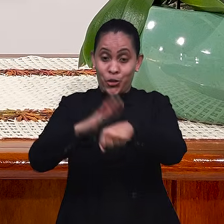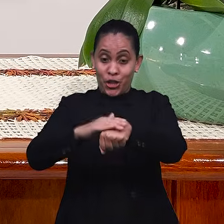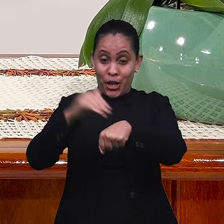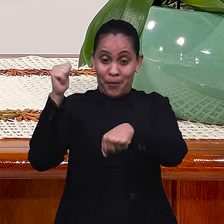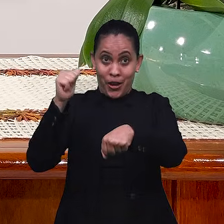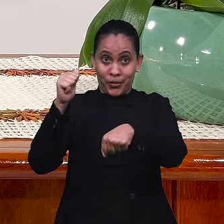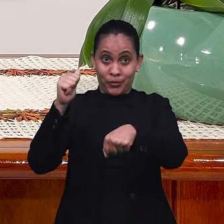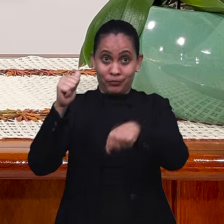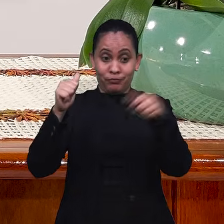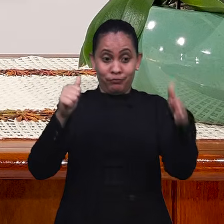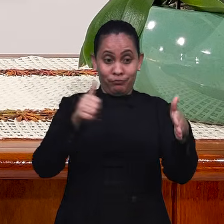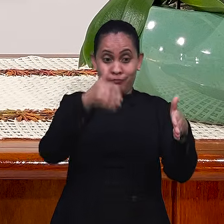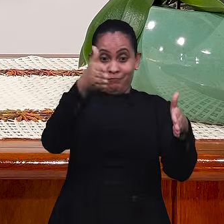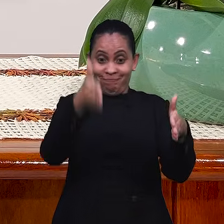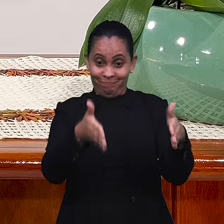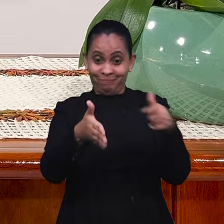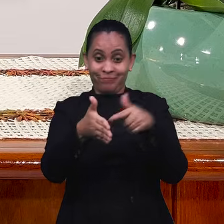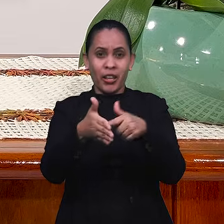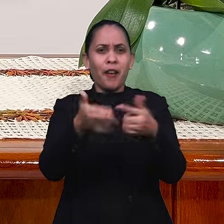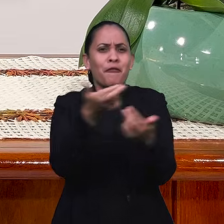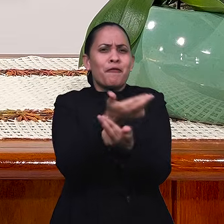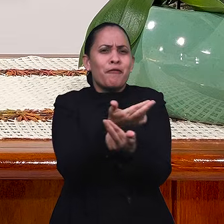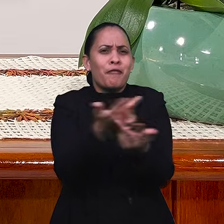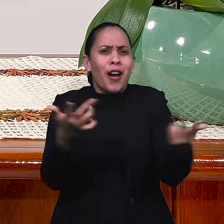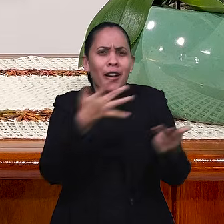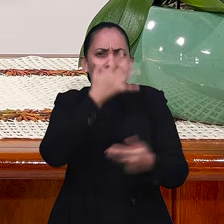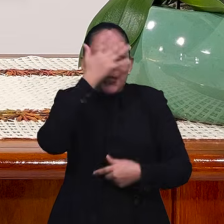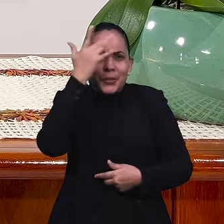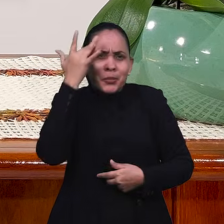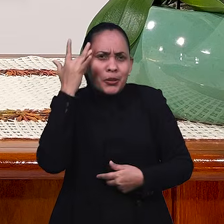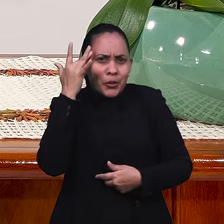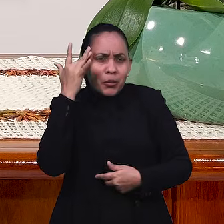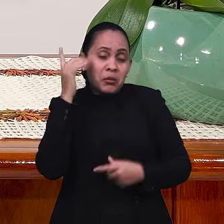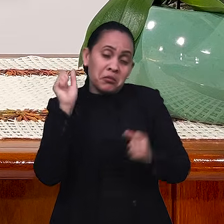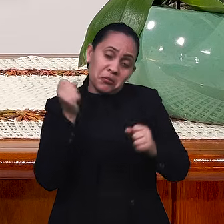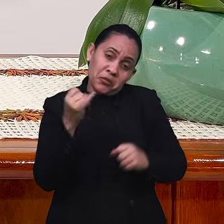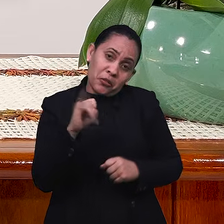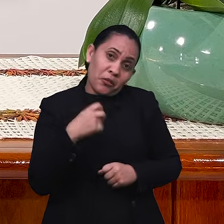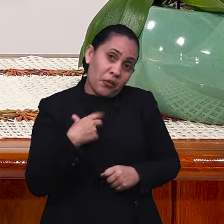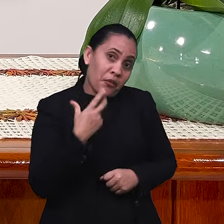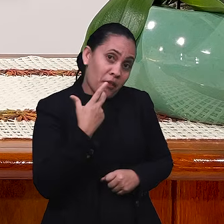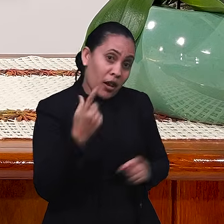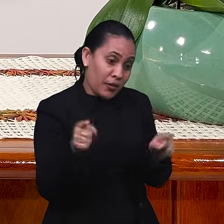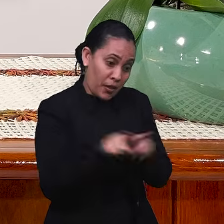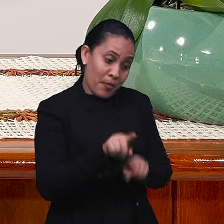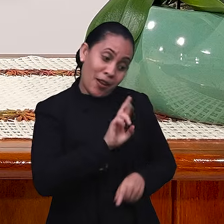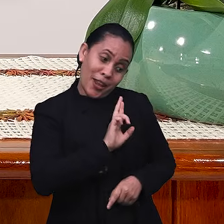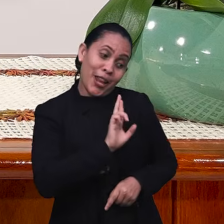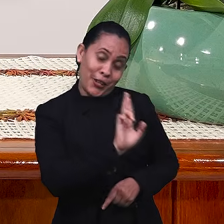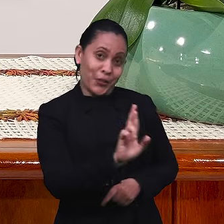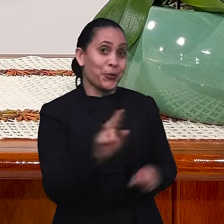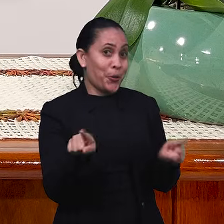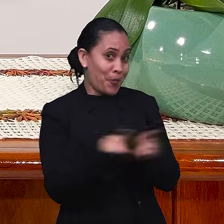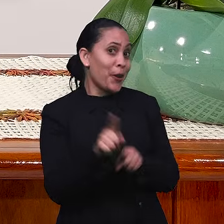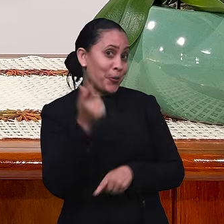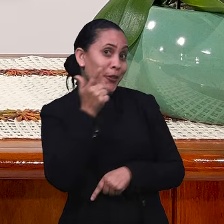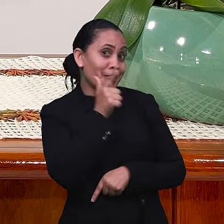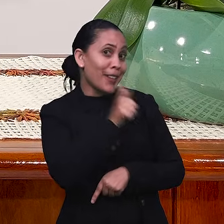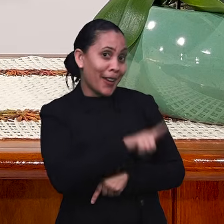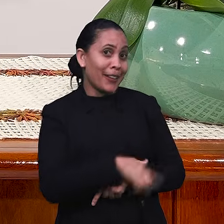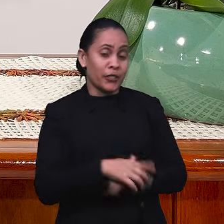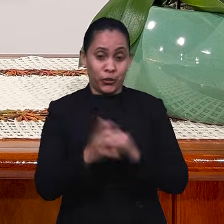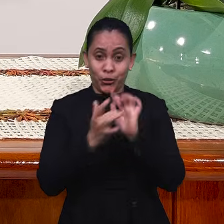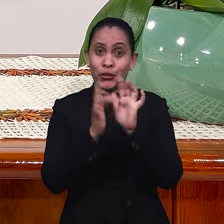todos chegam, ou muitos chegam, ou se os irmãos me permitem, a religião também chega. Chegou aqui,